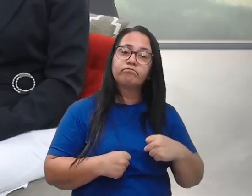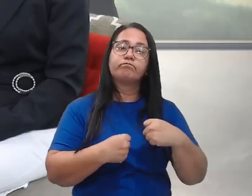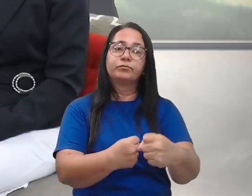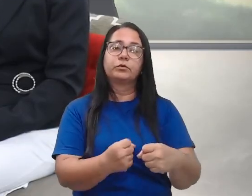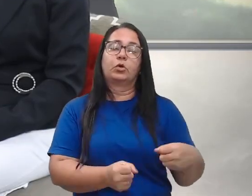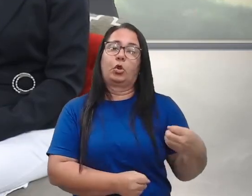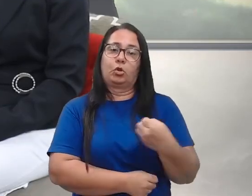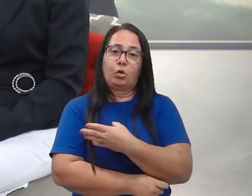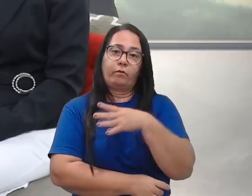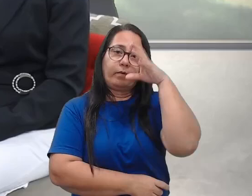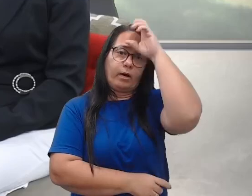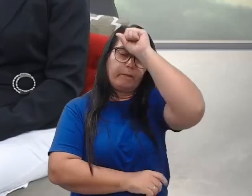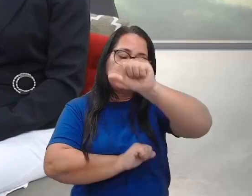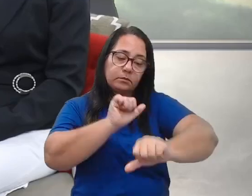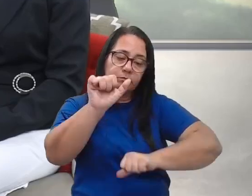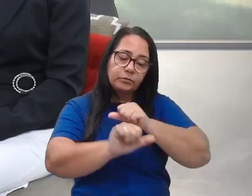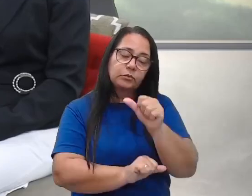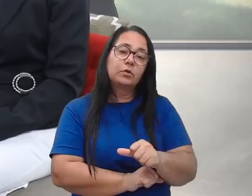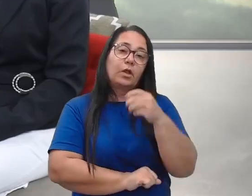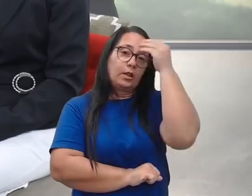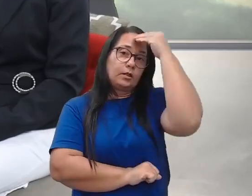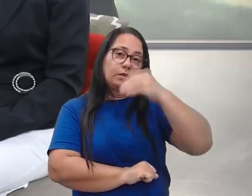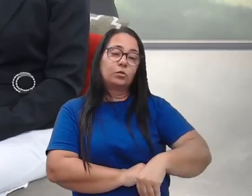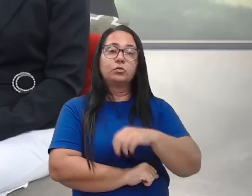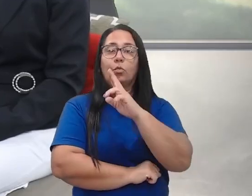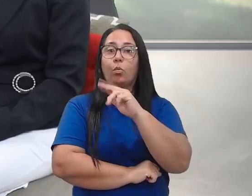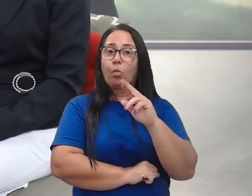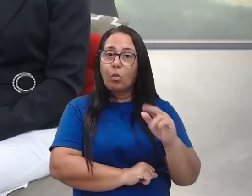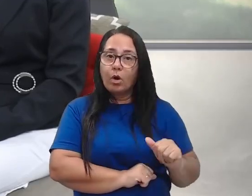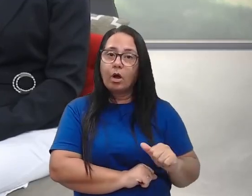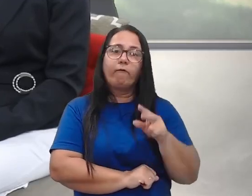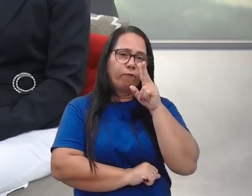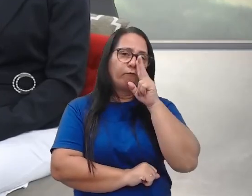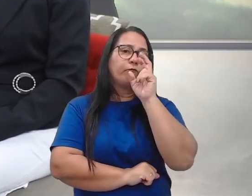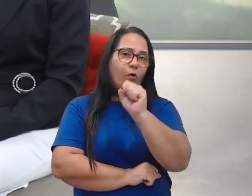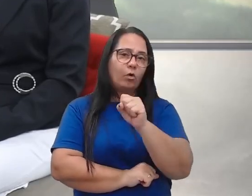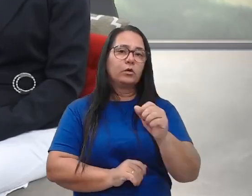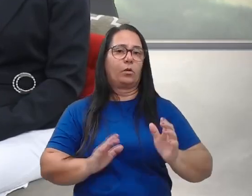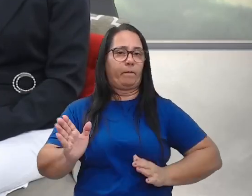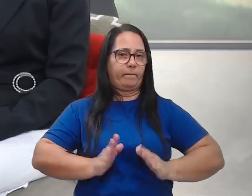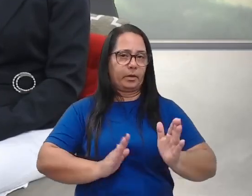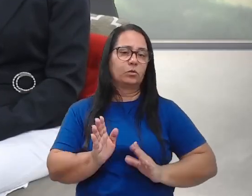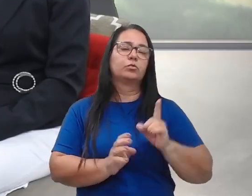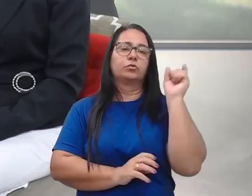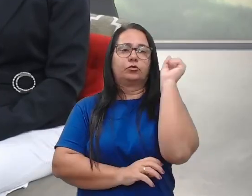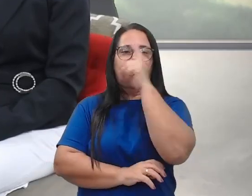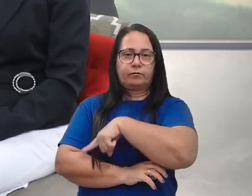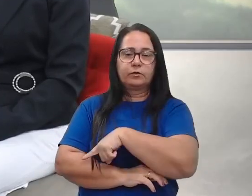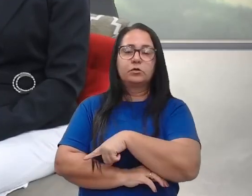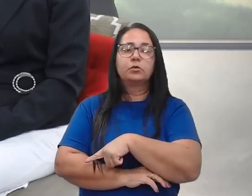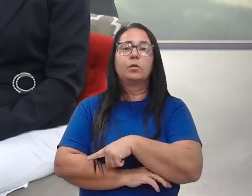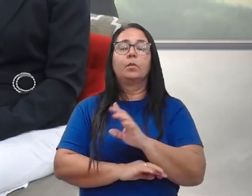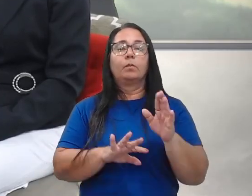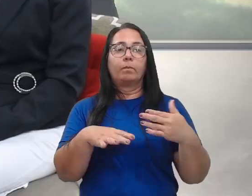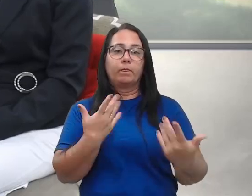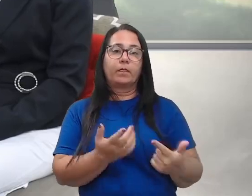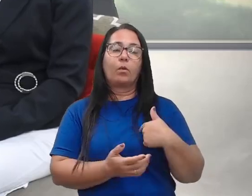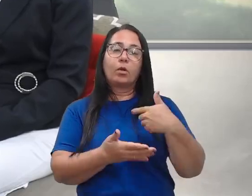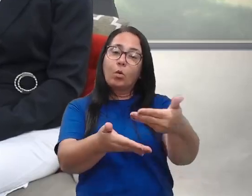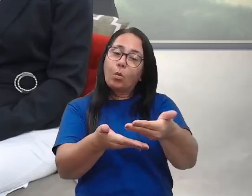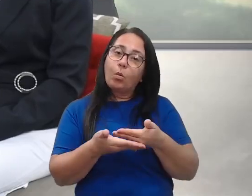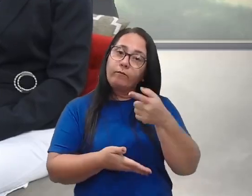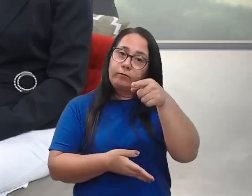desisto nunca foi o que prevaleceu durante um período tão difícil. Então, o que eu convido você que está aí do outro